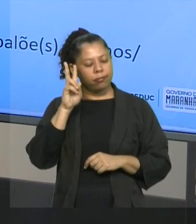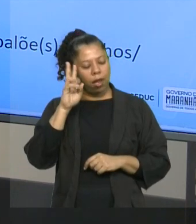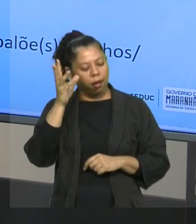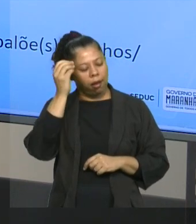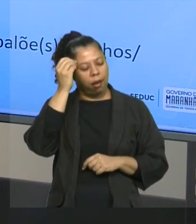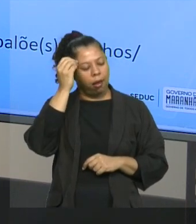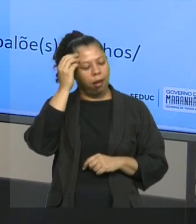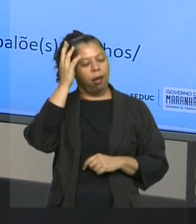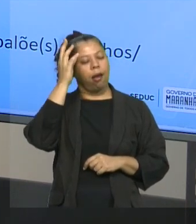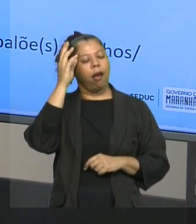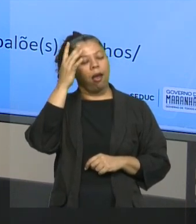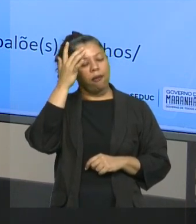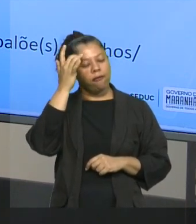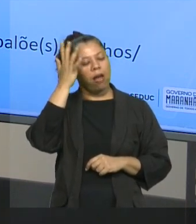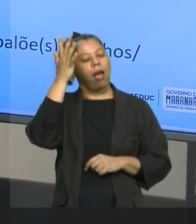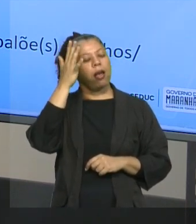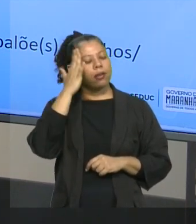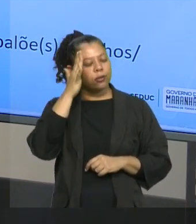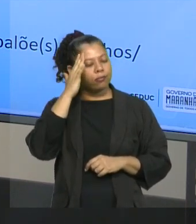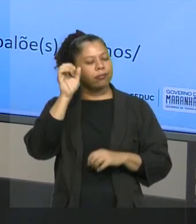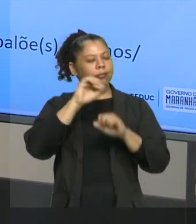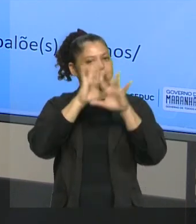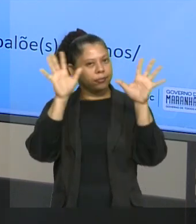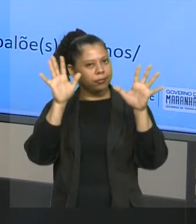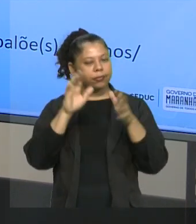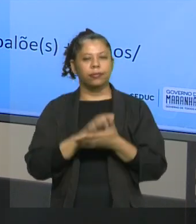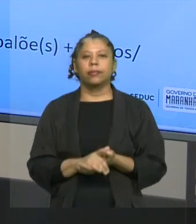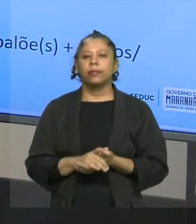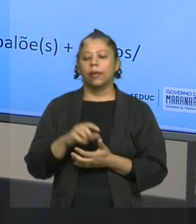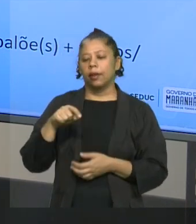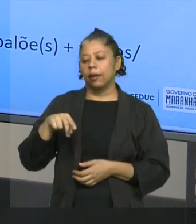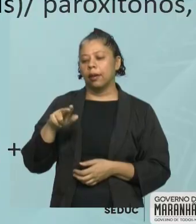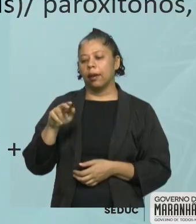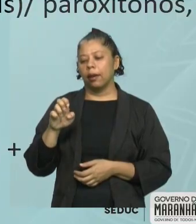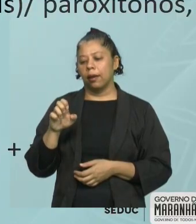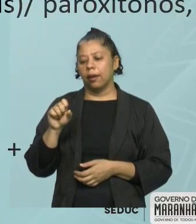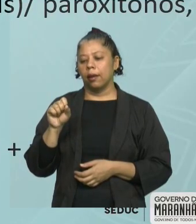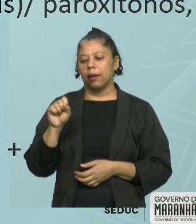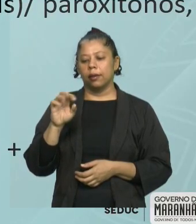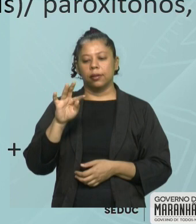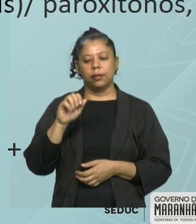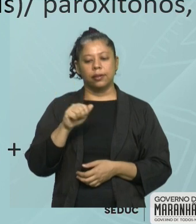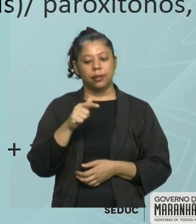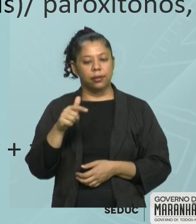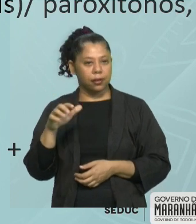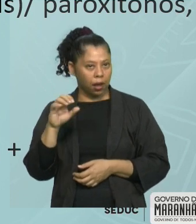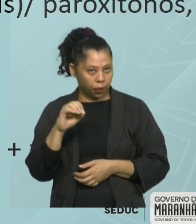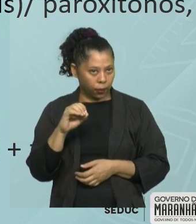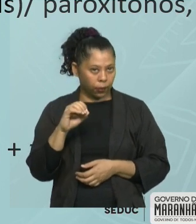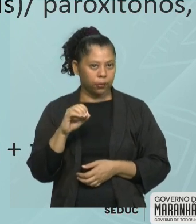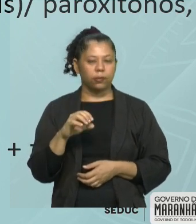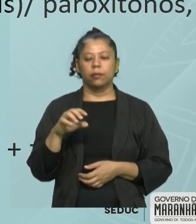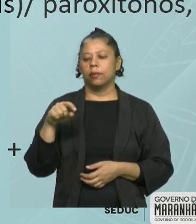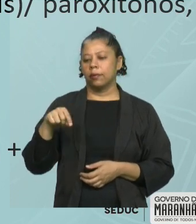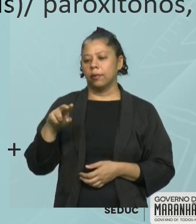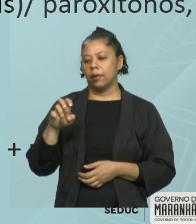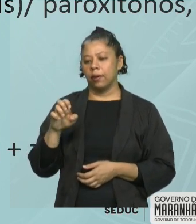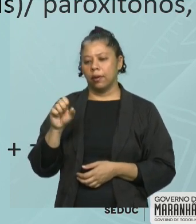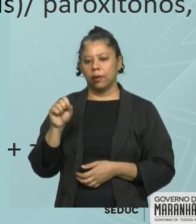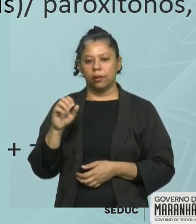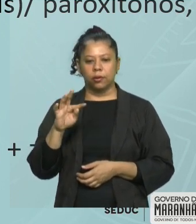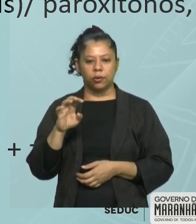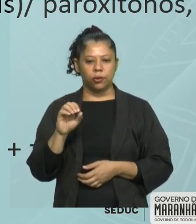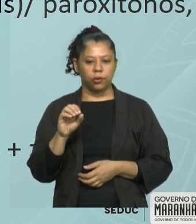leitura. Questão, questões. Capitão, capitães. Irmão, irmãos.